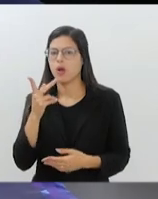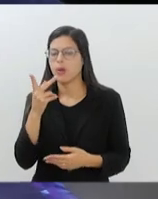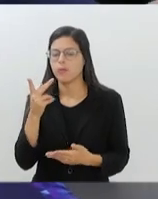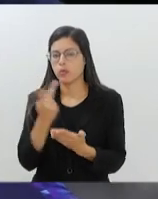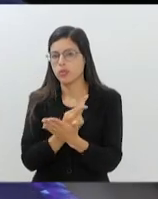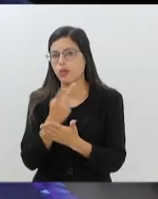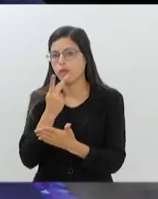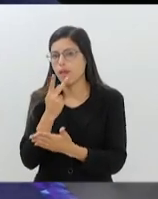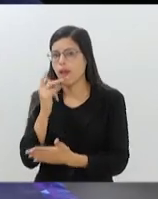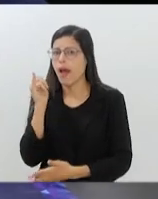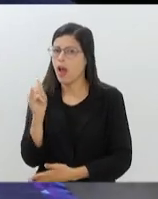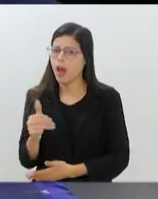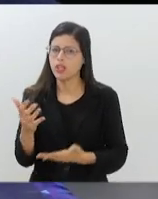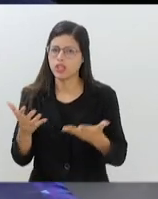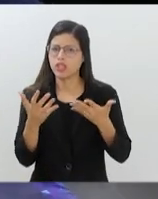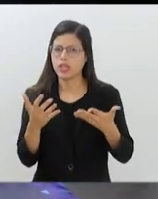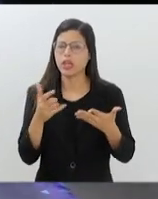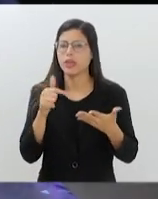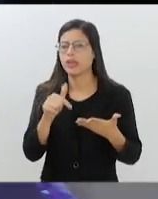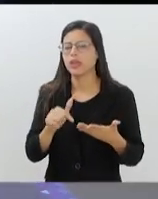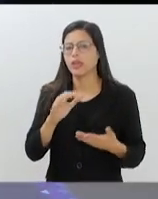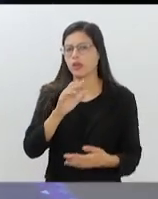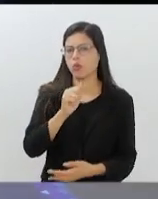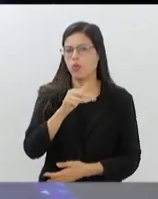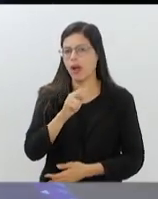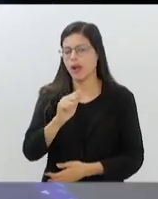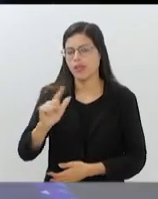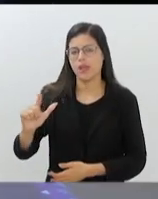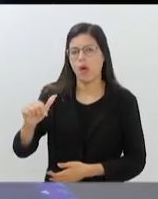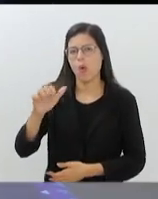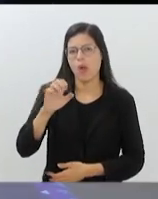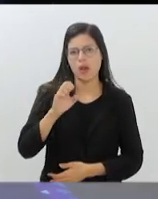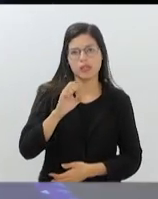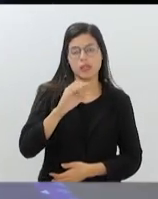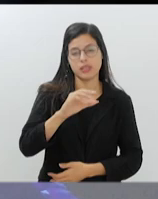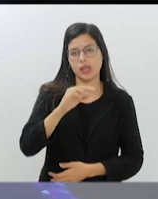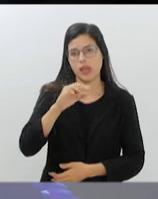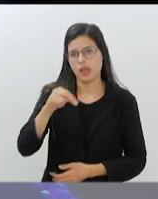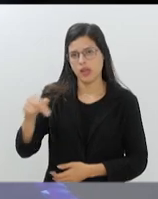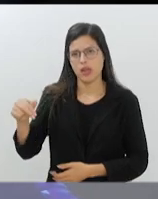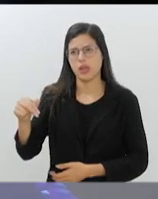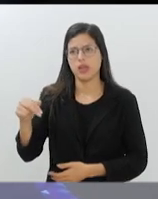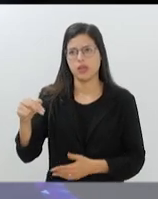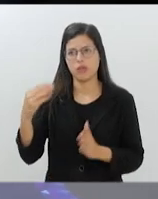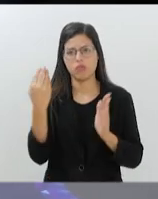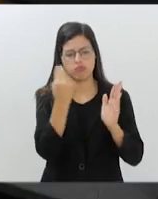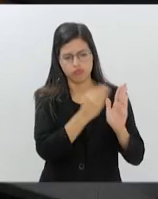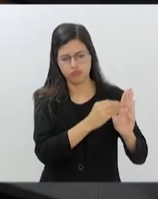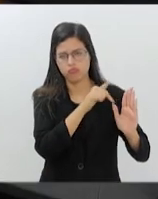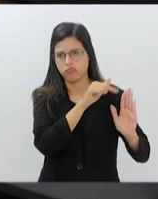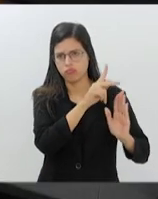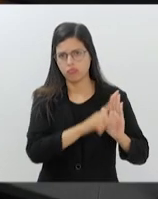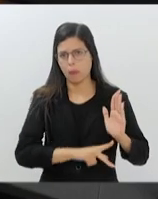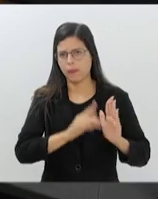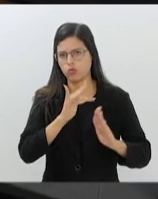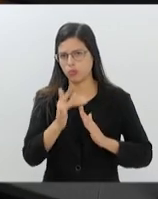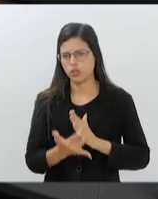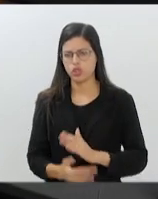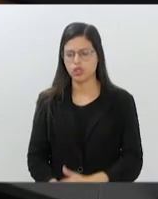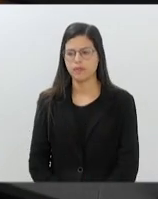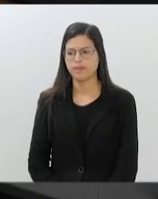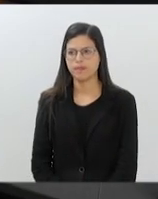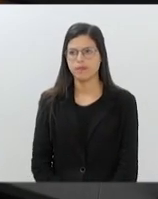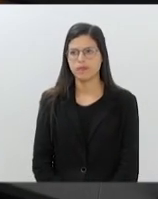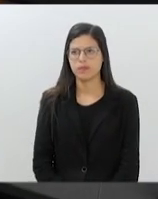também que a emissora estivesse junto ao plano o Senhor deu o Senhor deu exemplo